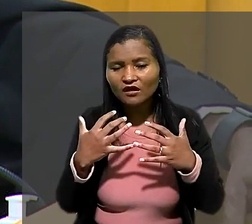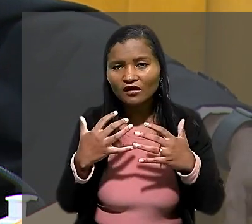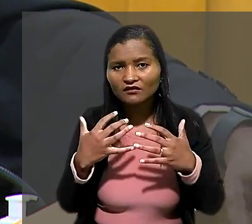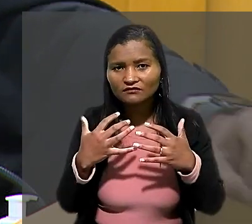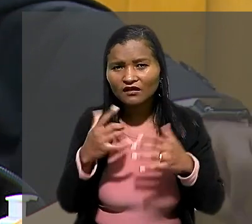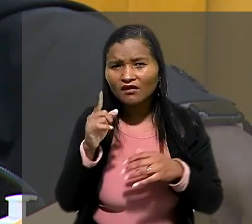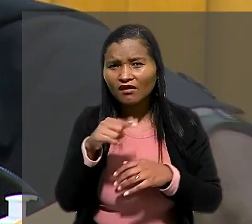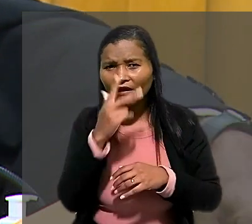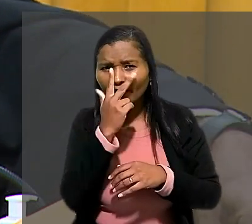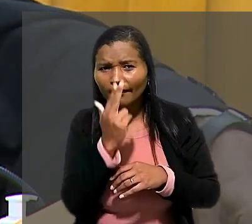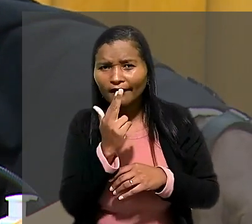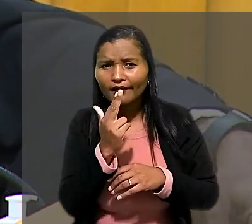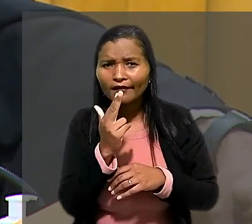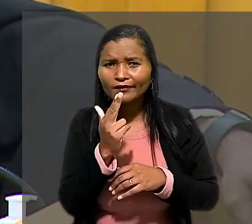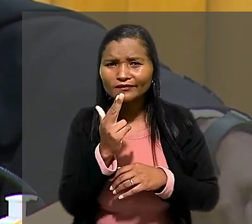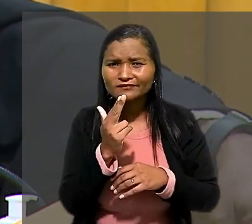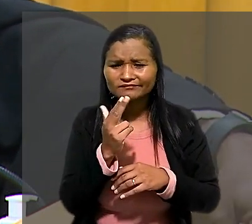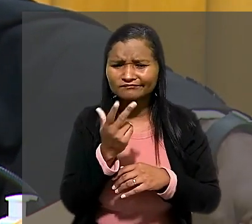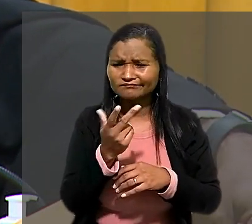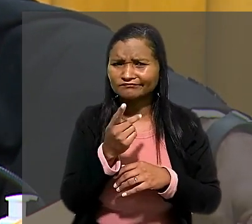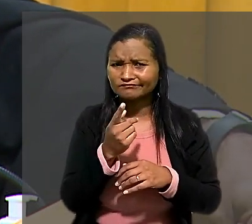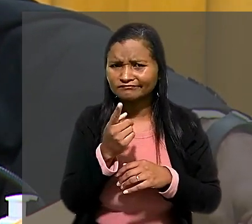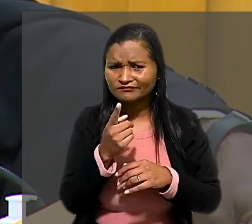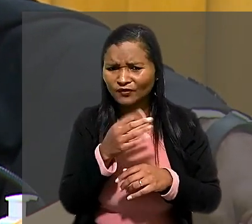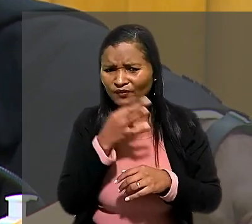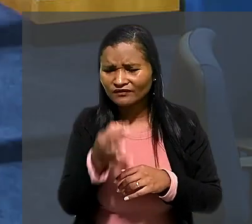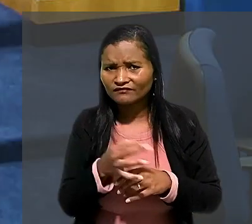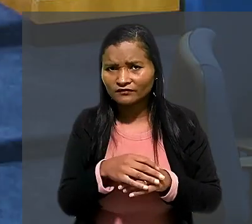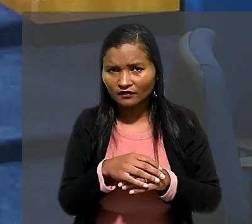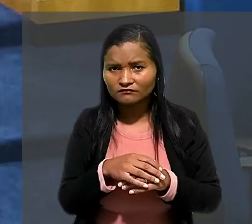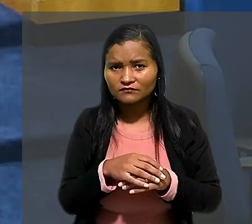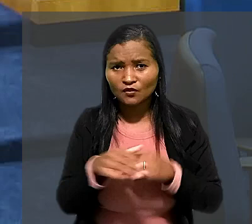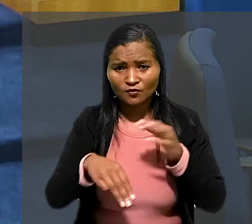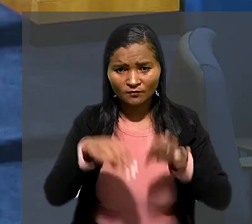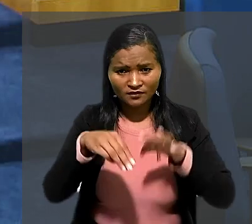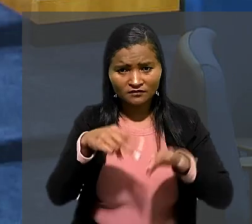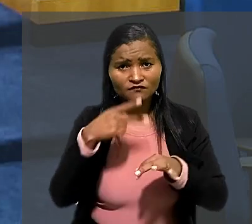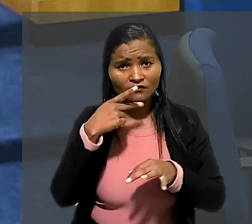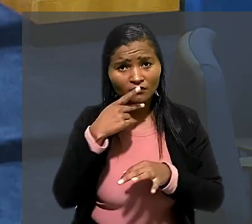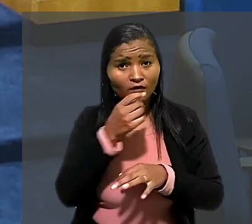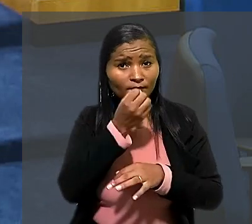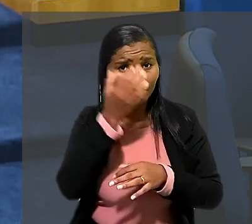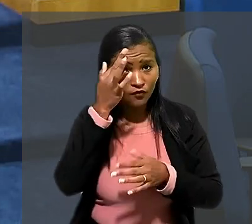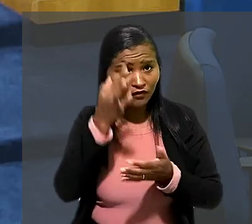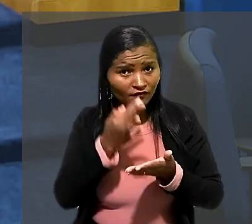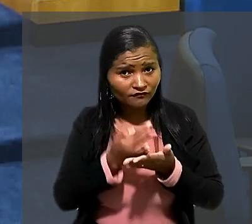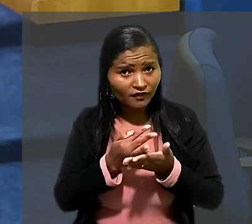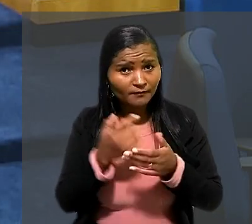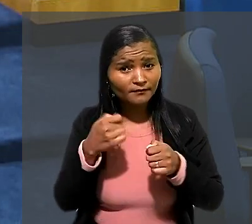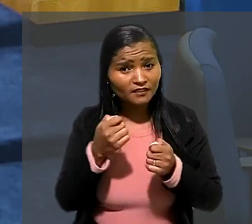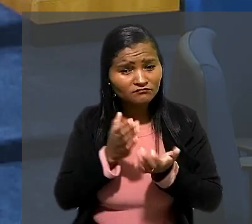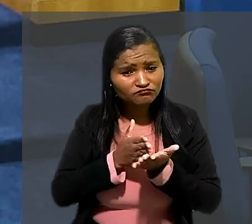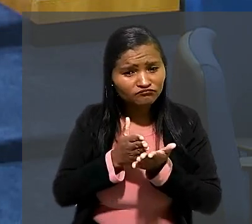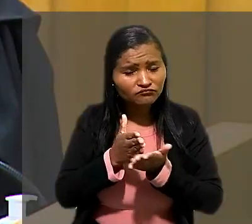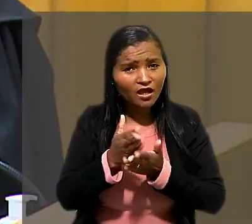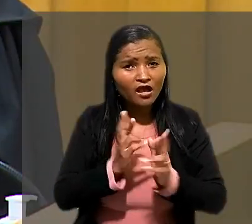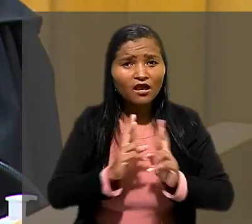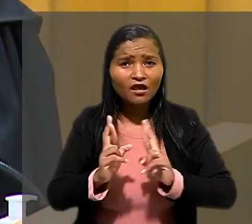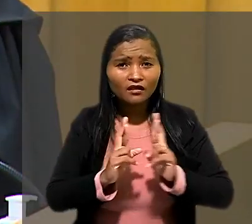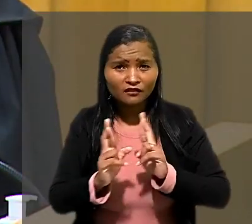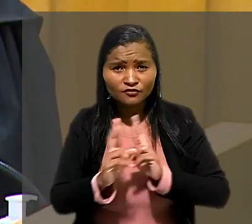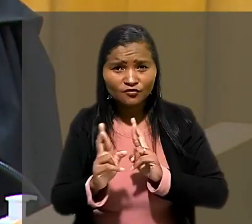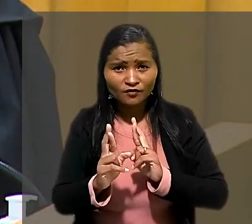é algo que me parece ser repugnante, presidente. O ministro ressaltou que a boa-fé deve nortear